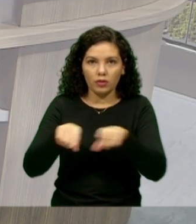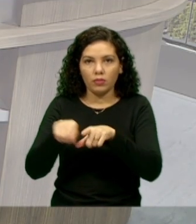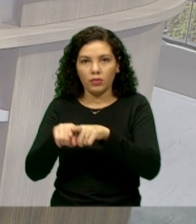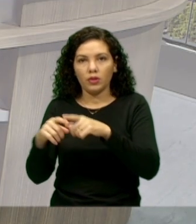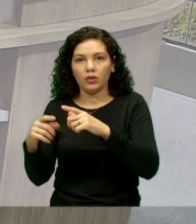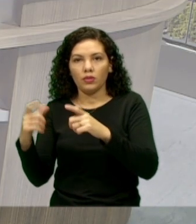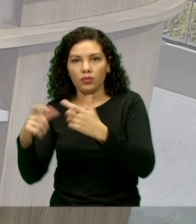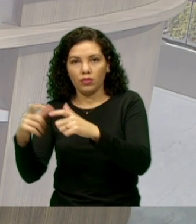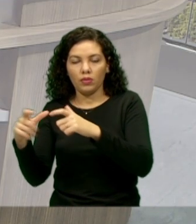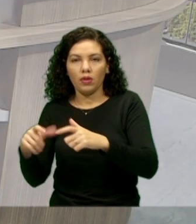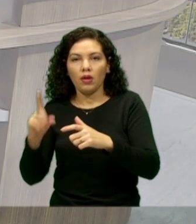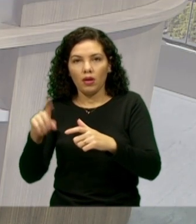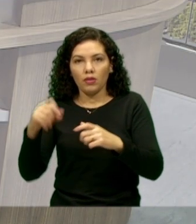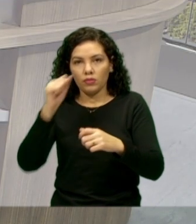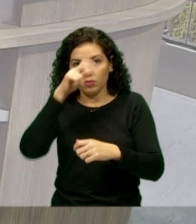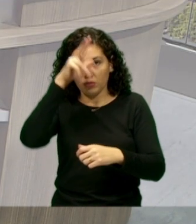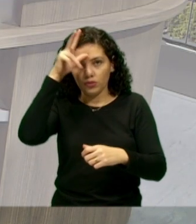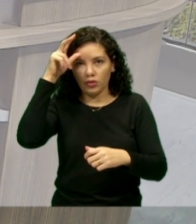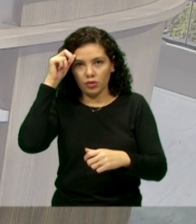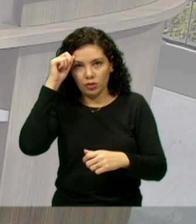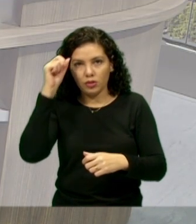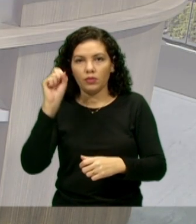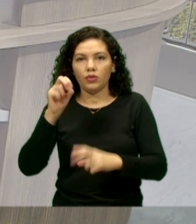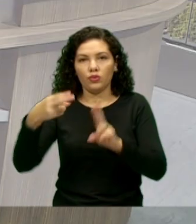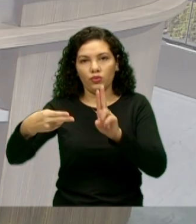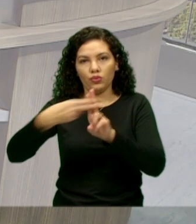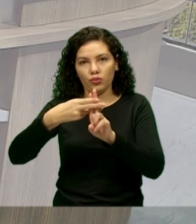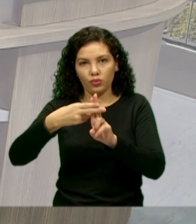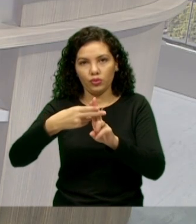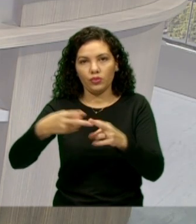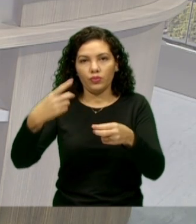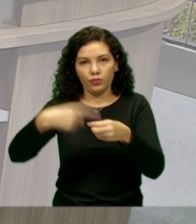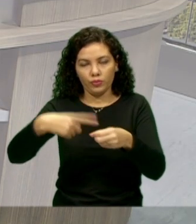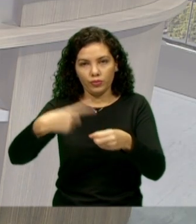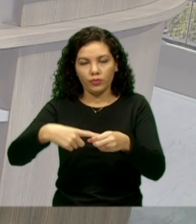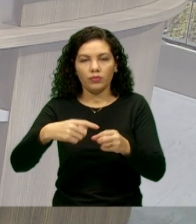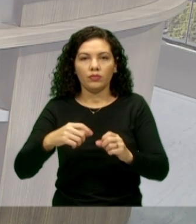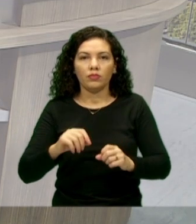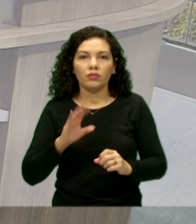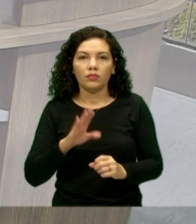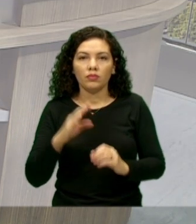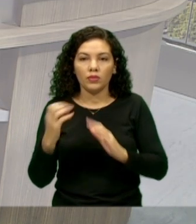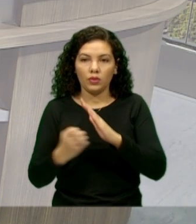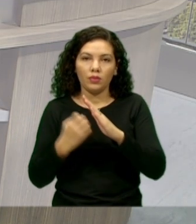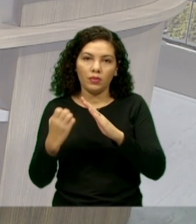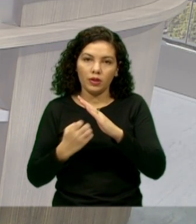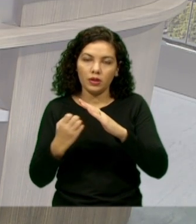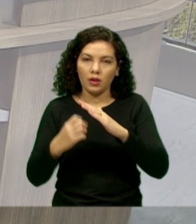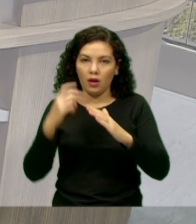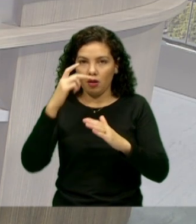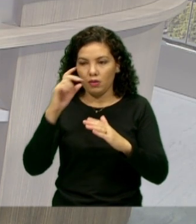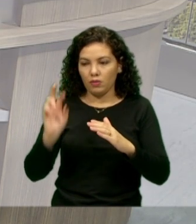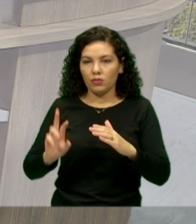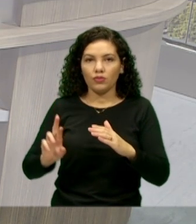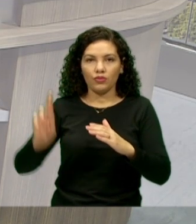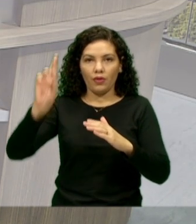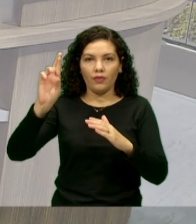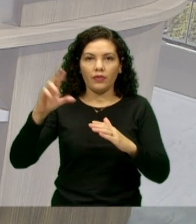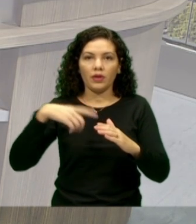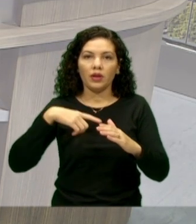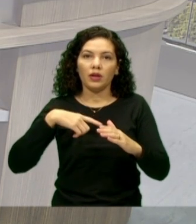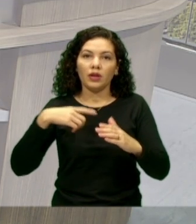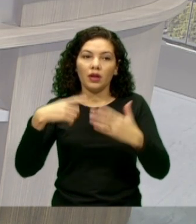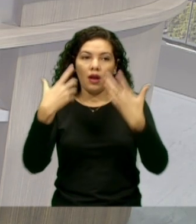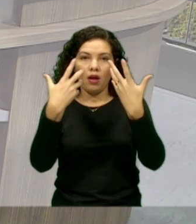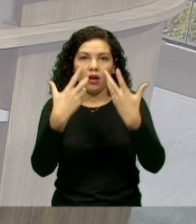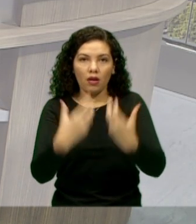Serviço Municipal de Saúde, é o SUS municipal. Só que daí o empresário também tem que ter uma contrapartida e